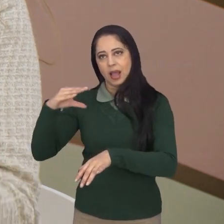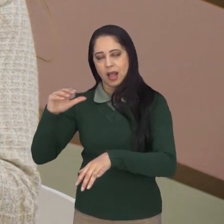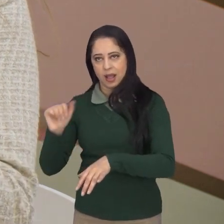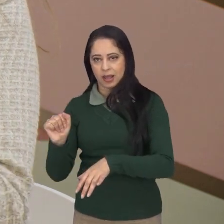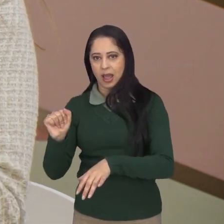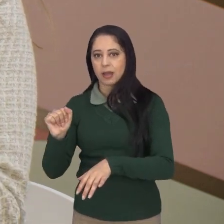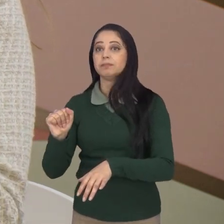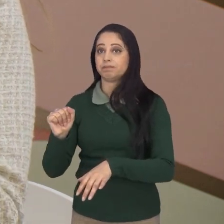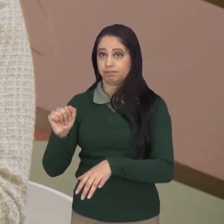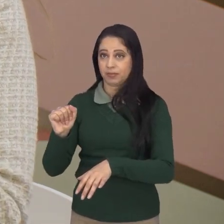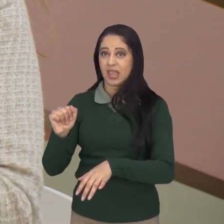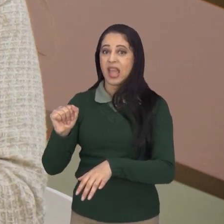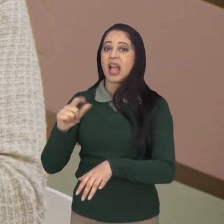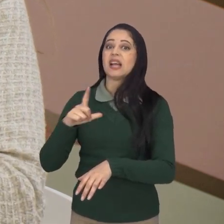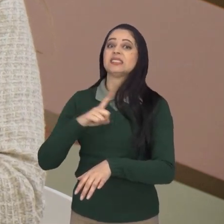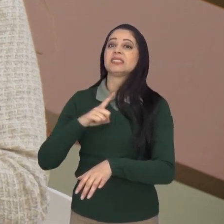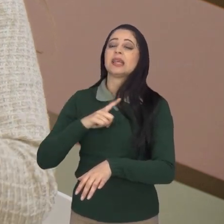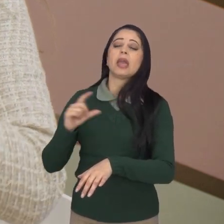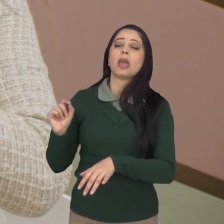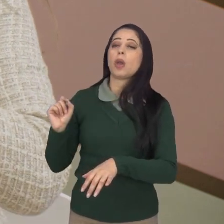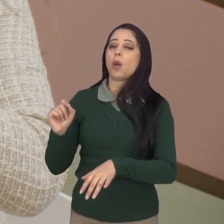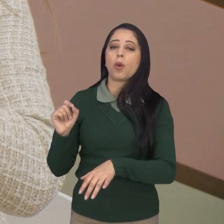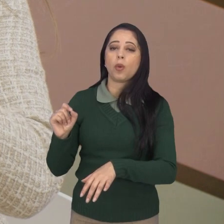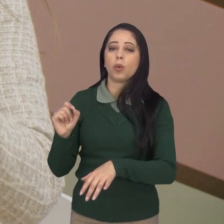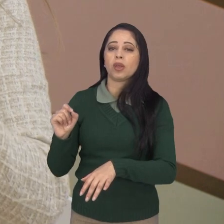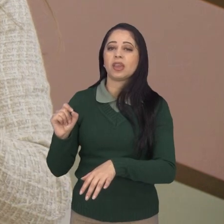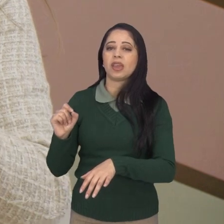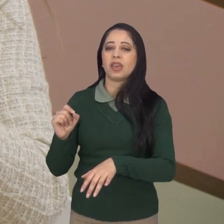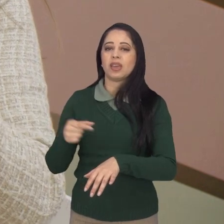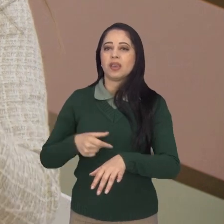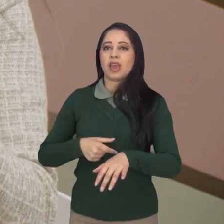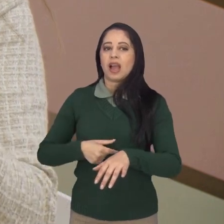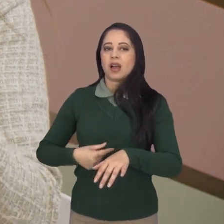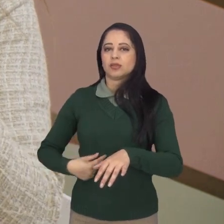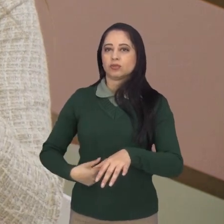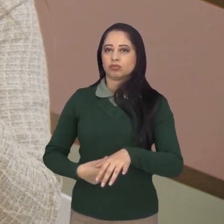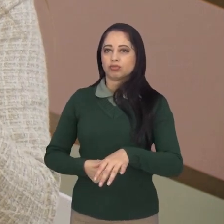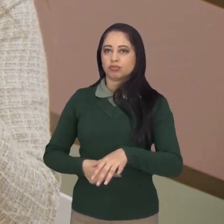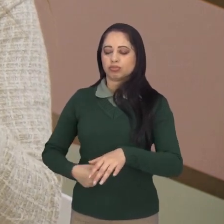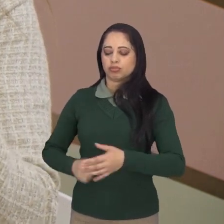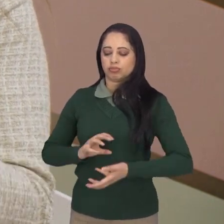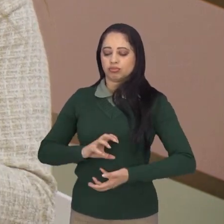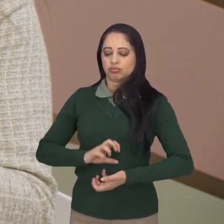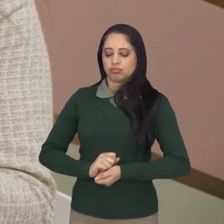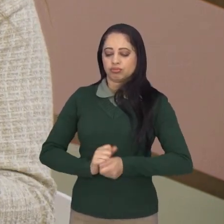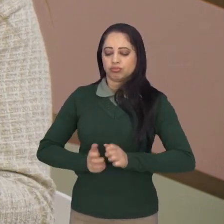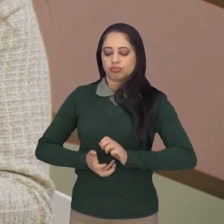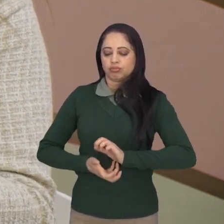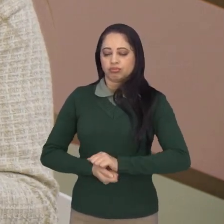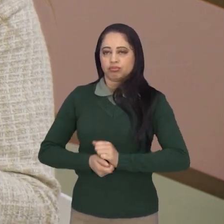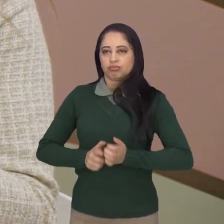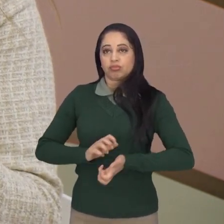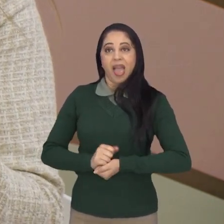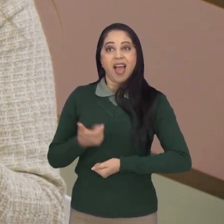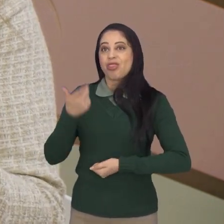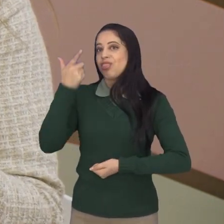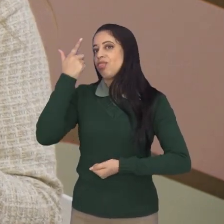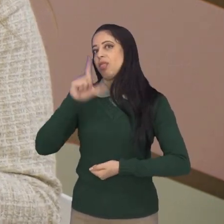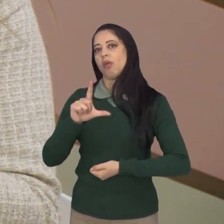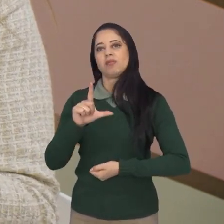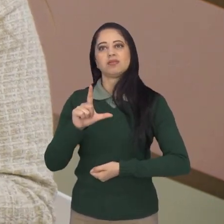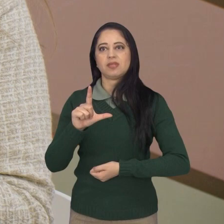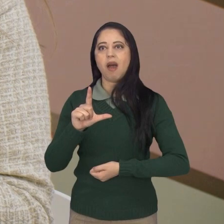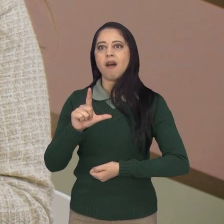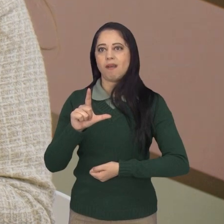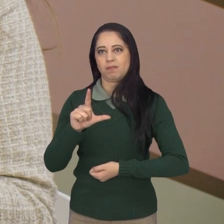gente vai ter anticorpos que vai levar ali uma lesão na absorção na mucosa intestinal, na absorção ali que